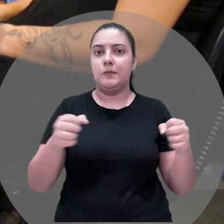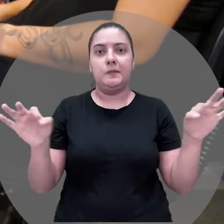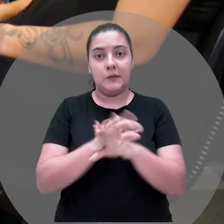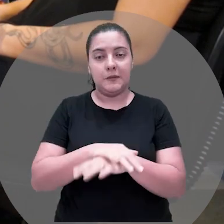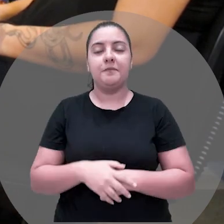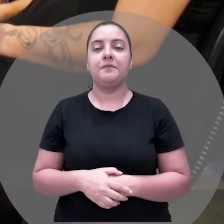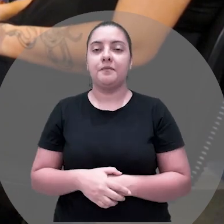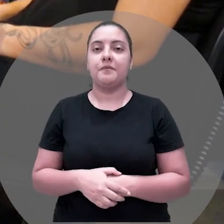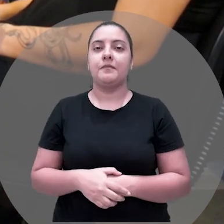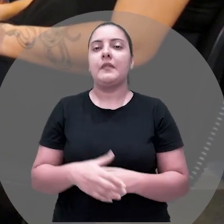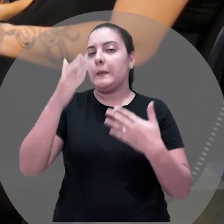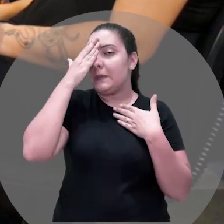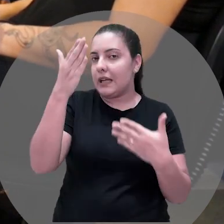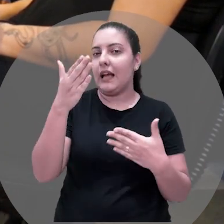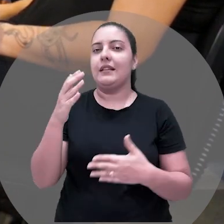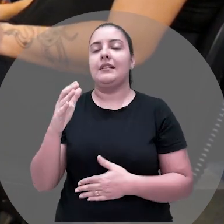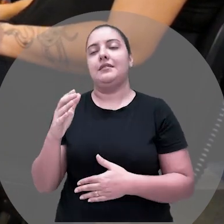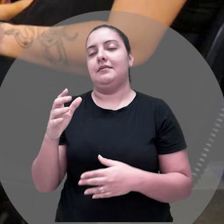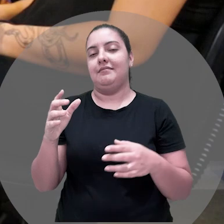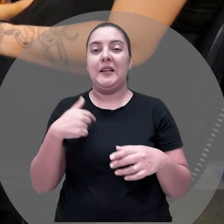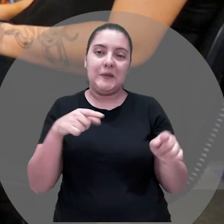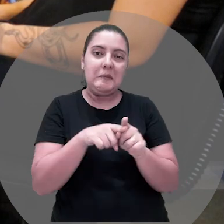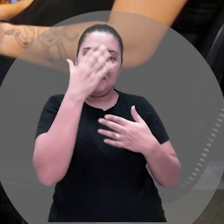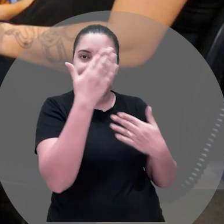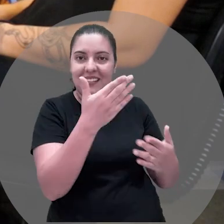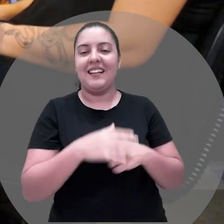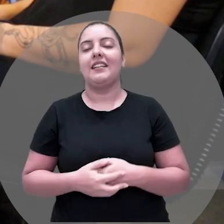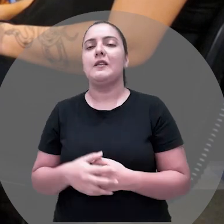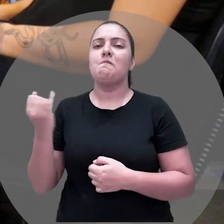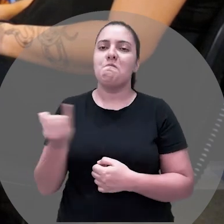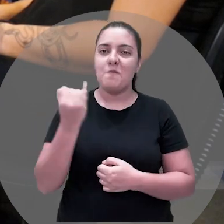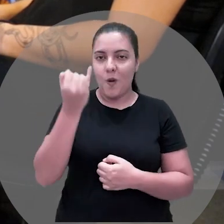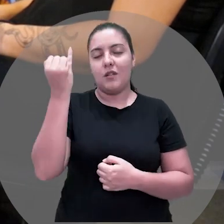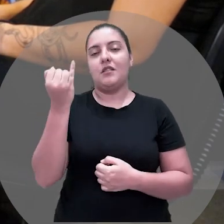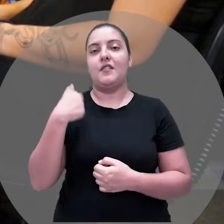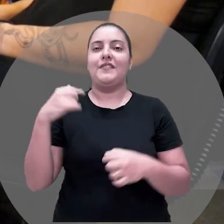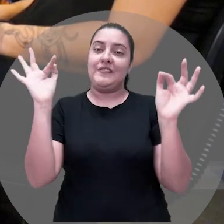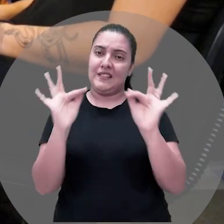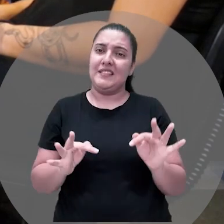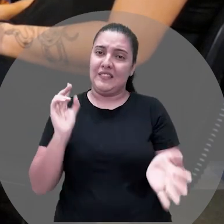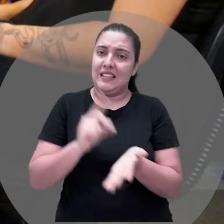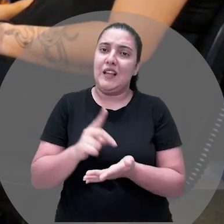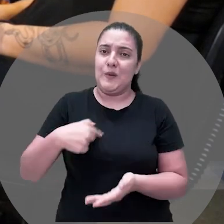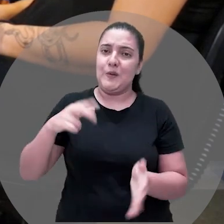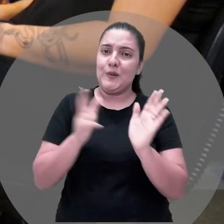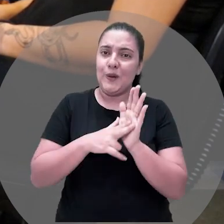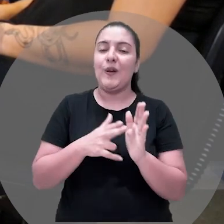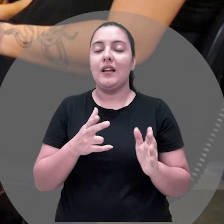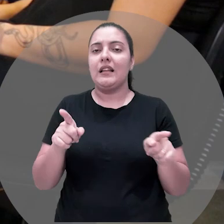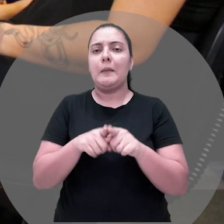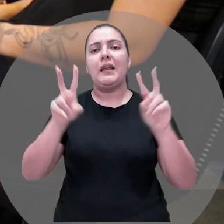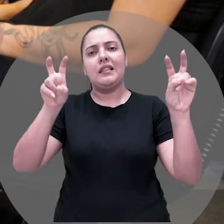foi muito bom muito importante a gente fica feliz né a gente tá levando também essa temática e com certeza a gente vai pensar